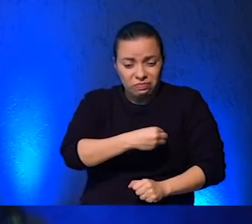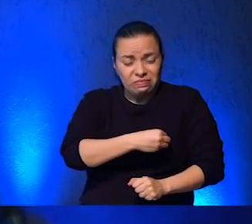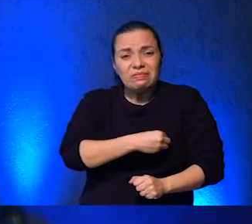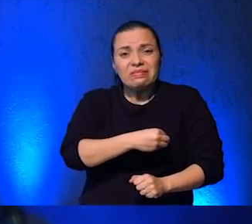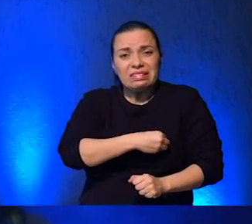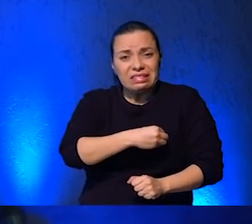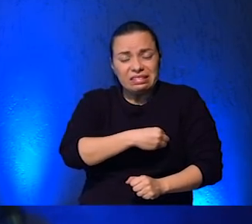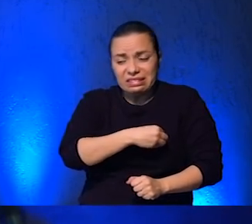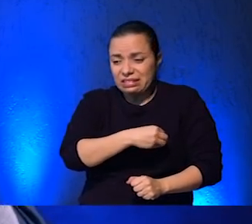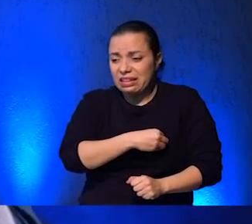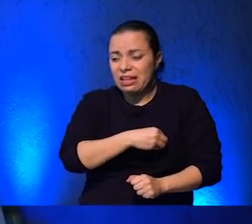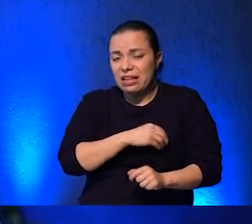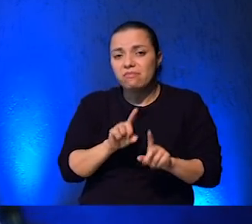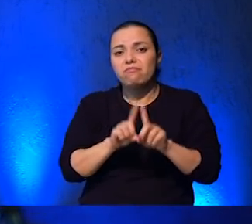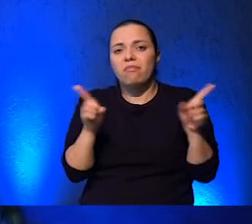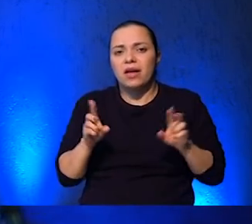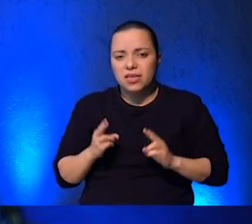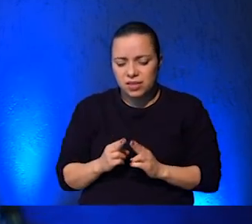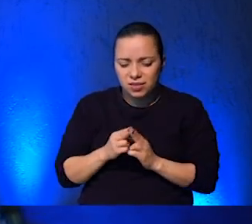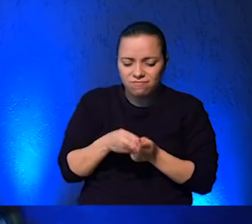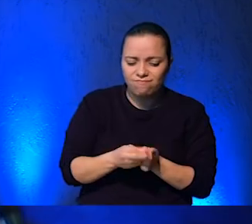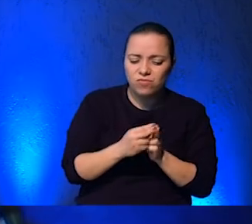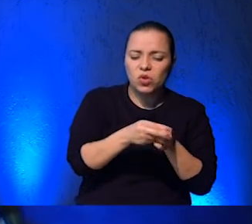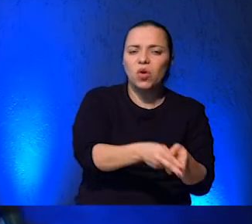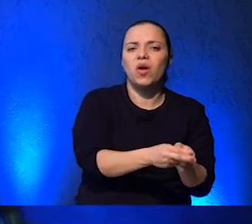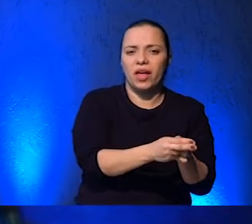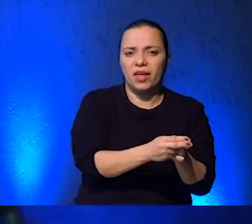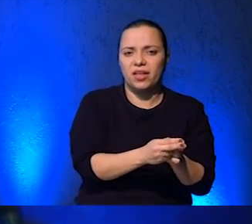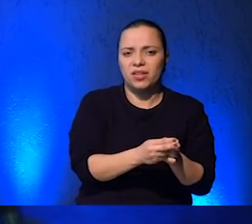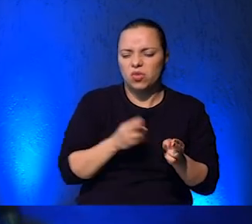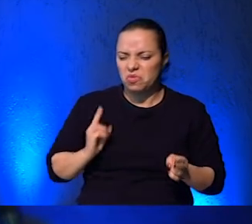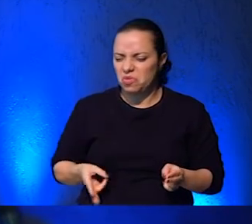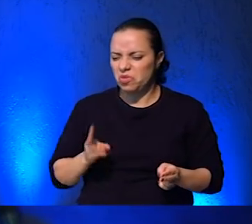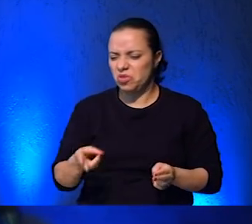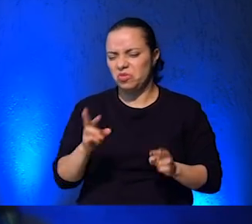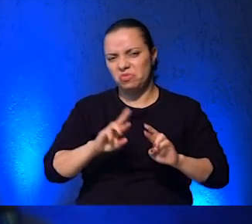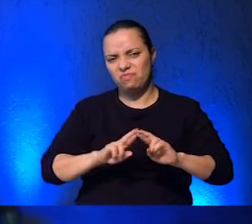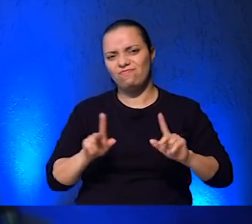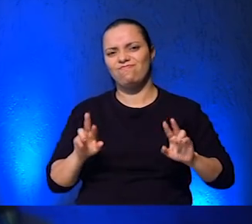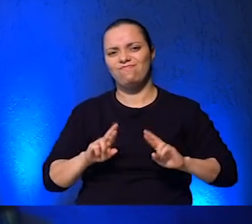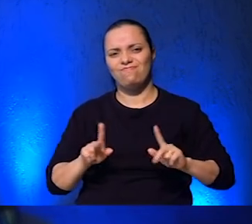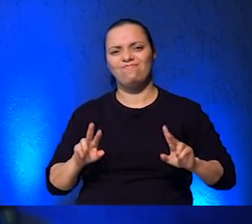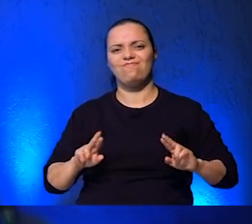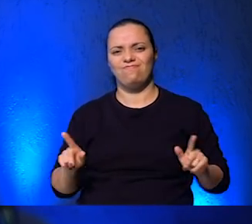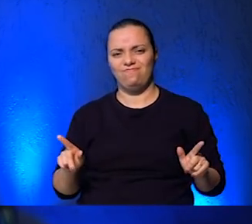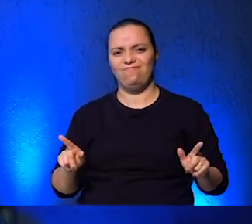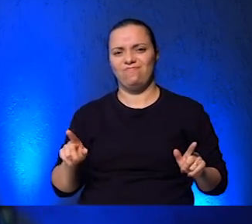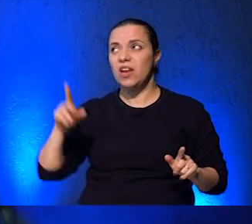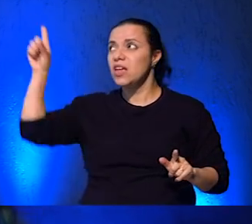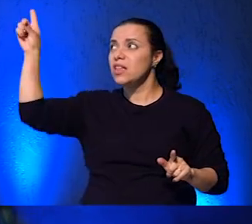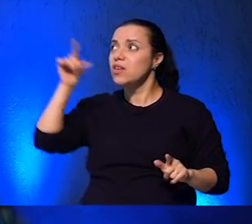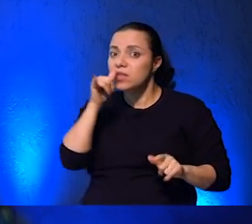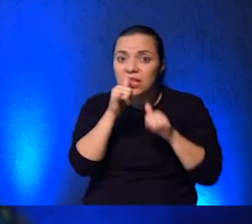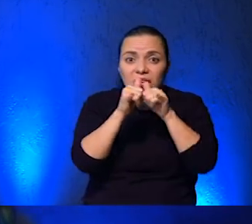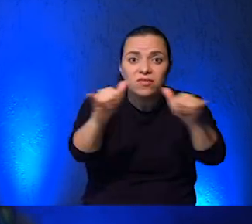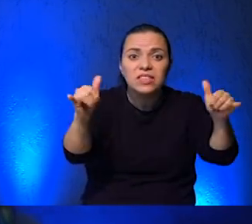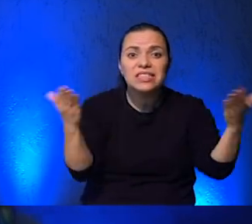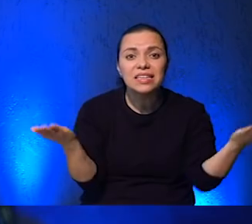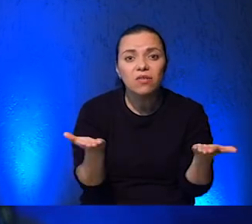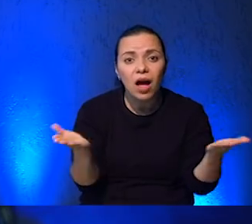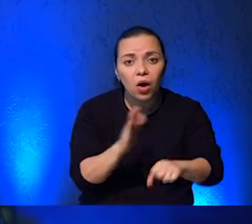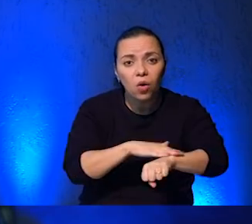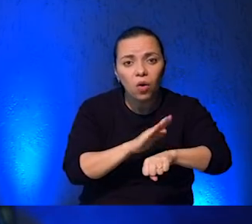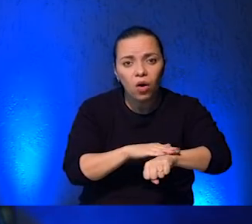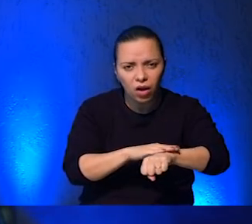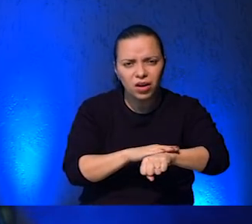íntegro justo andou com deus deus tá dizendo nada comigo nessa pandemia anda